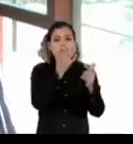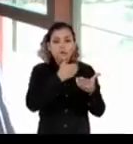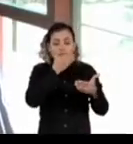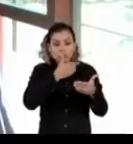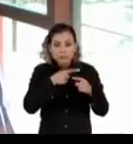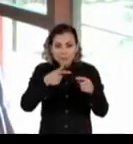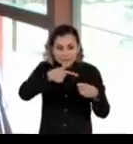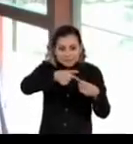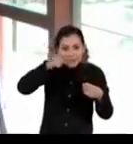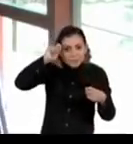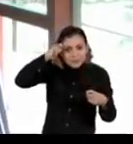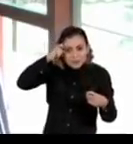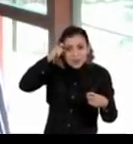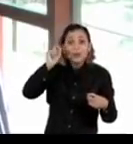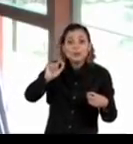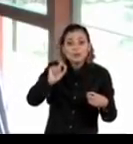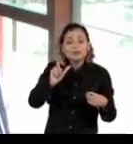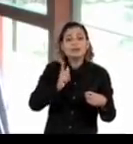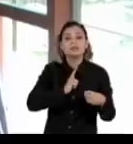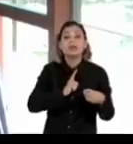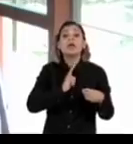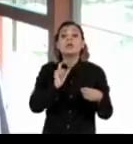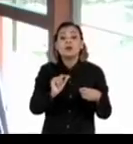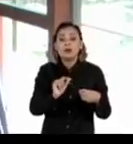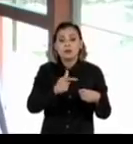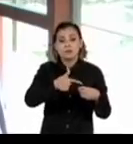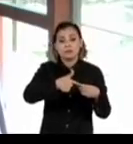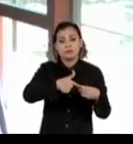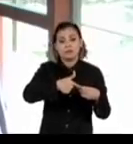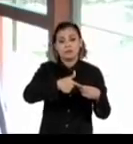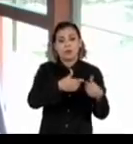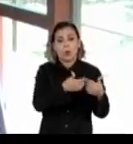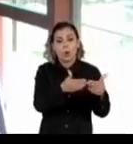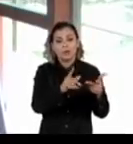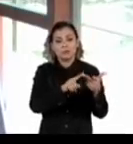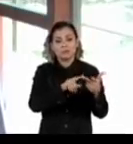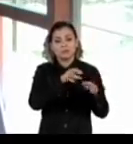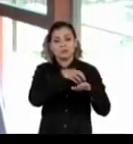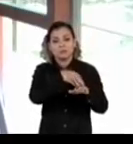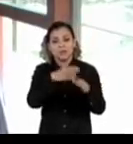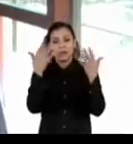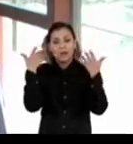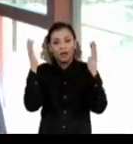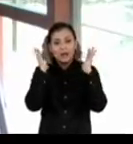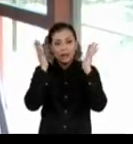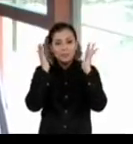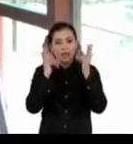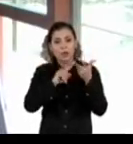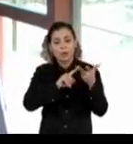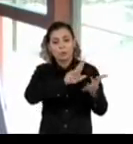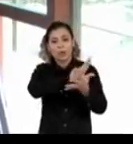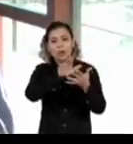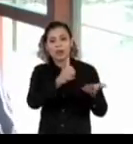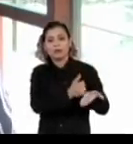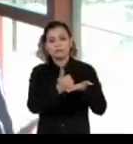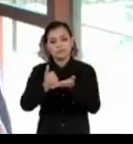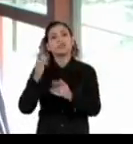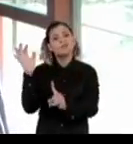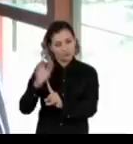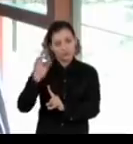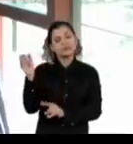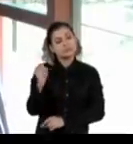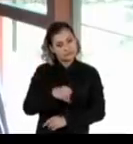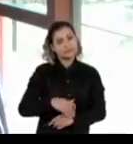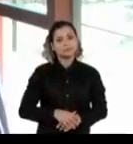na base do transporte de todas as mercadorias. Então, certamente, o aumento no petróleo significa um impacto na inflação. Então, esse é